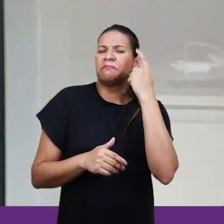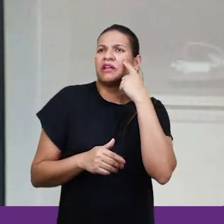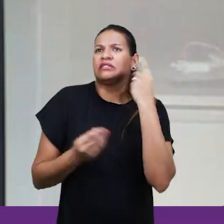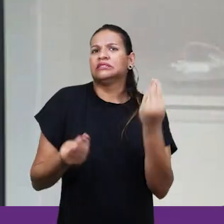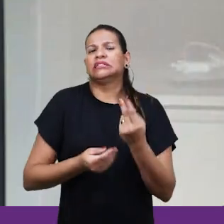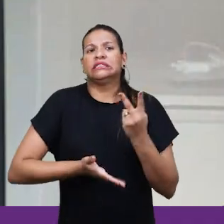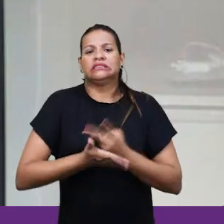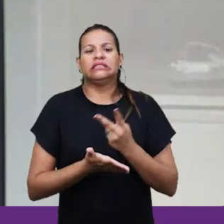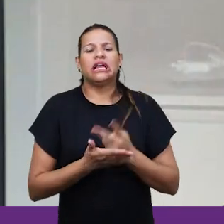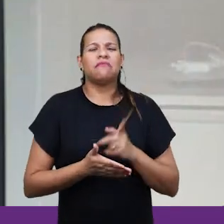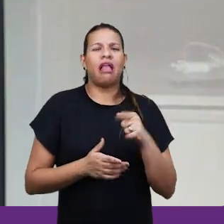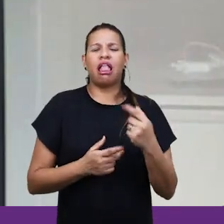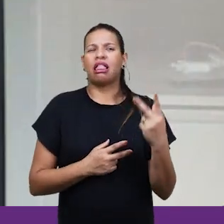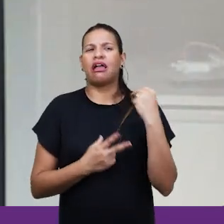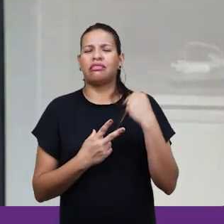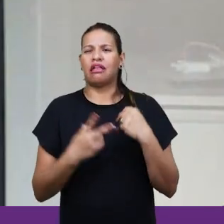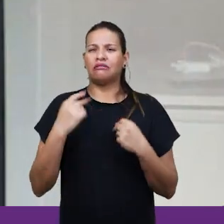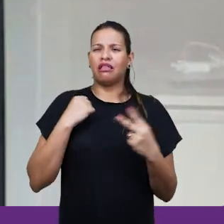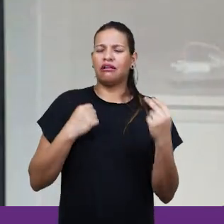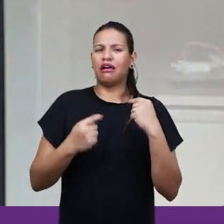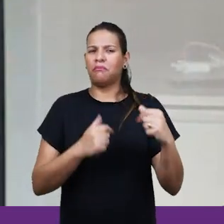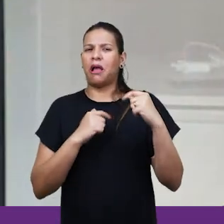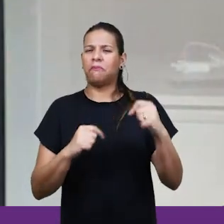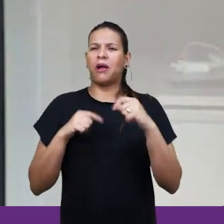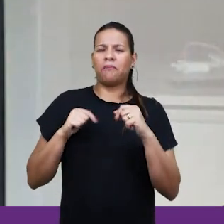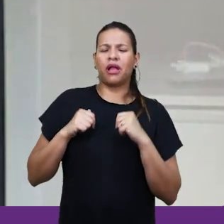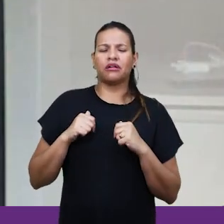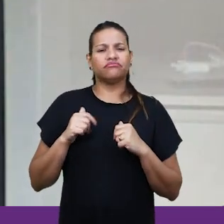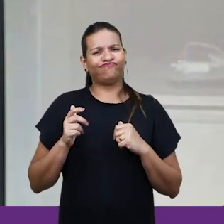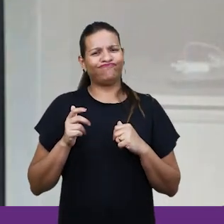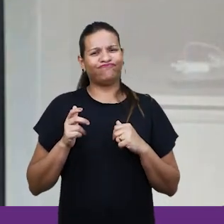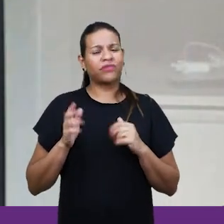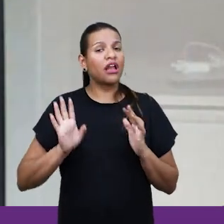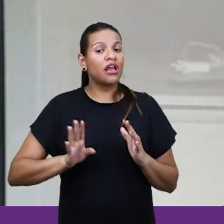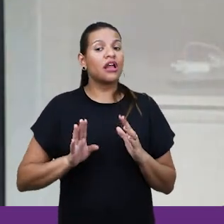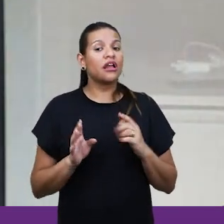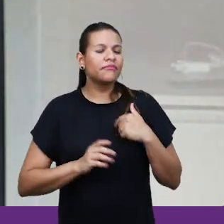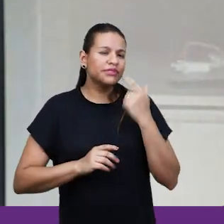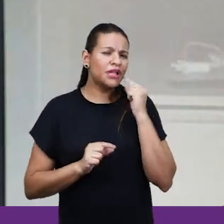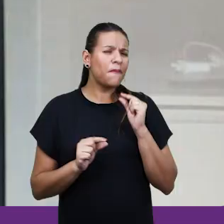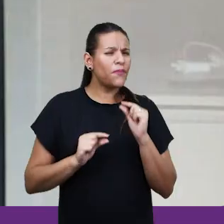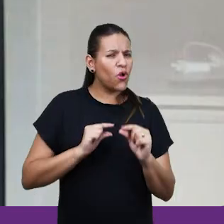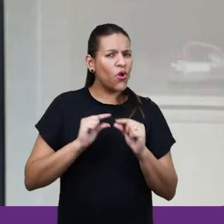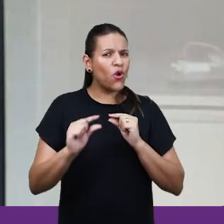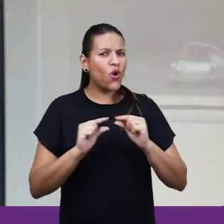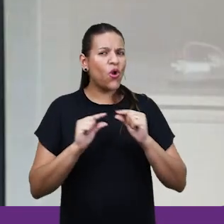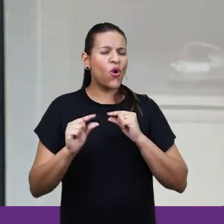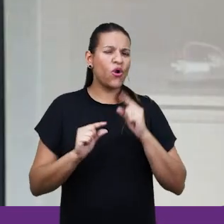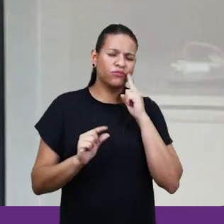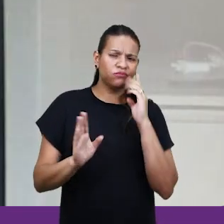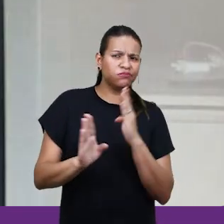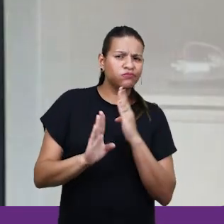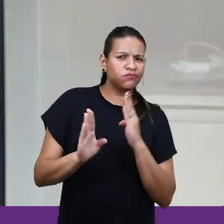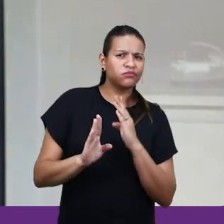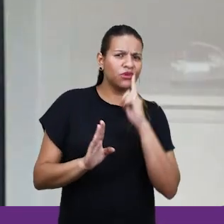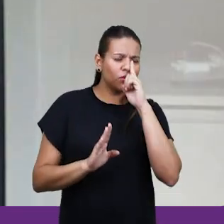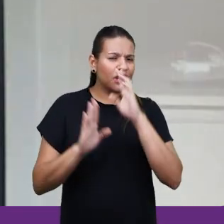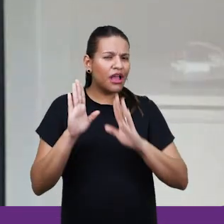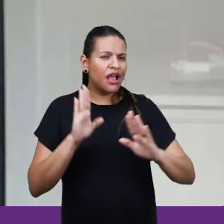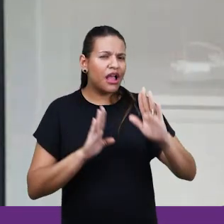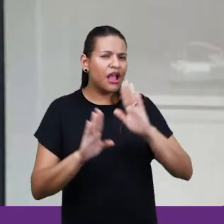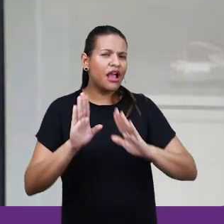ceticismo saudável, né? Não é também aquela ideia de que a gente desconfia de tudo, né? Porque daí, para a gente cair na história de teoria